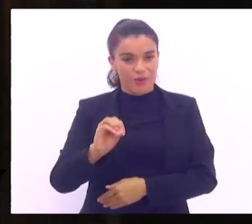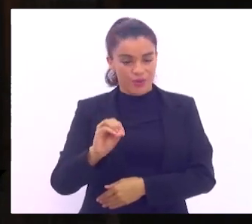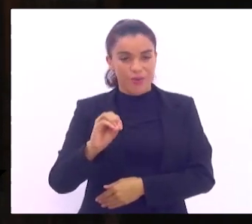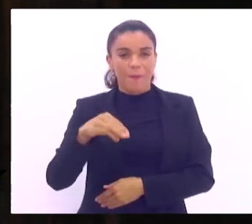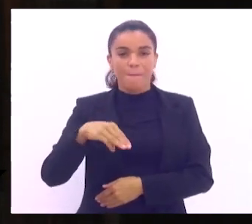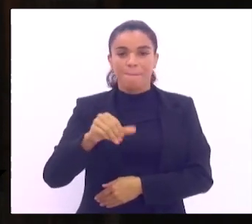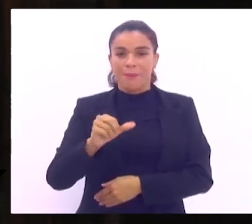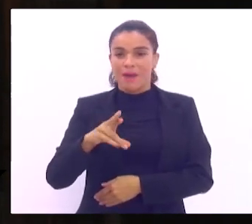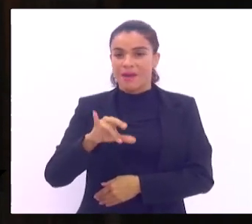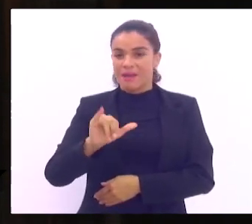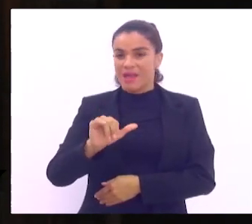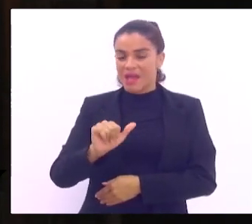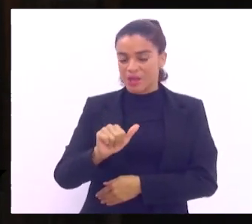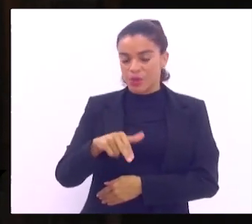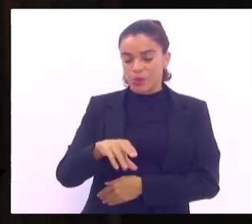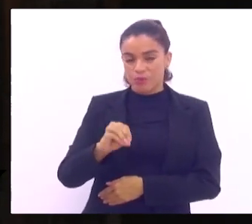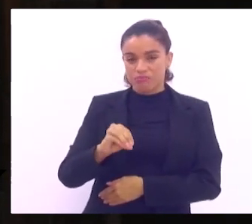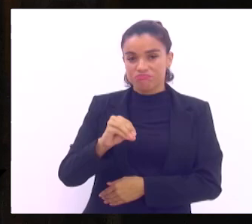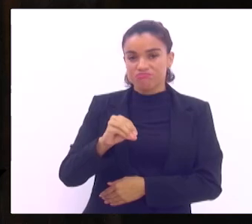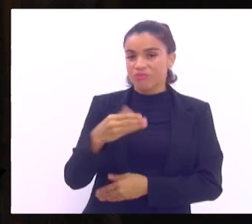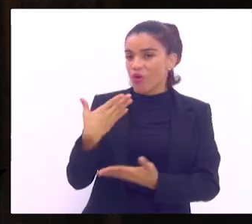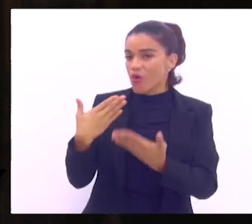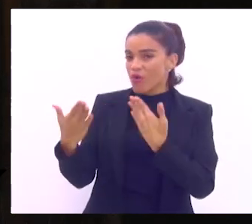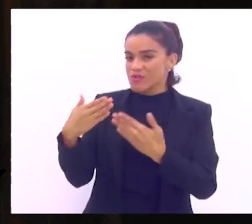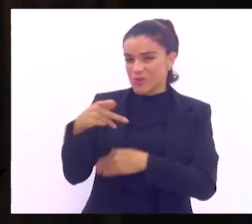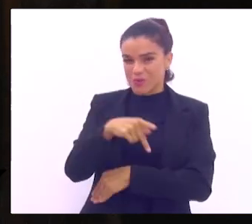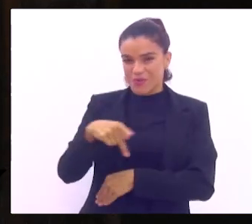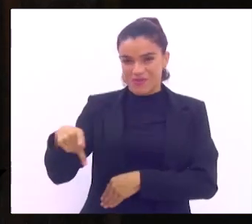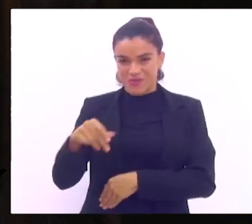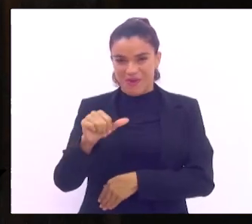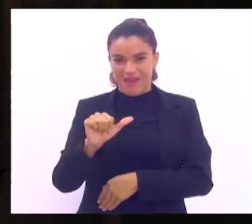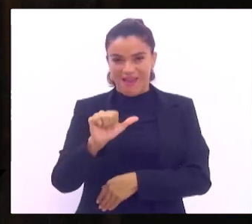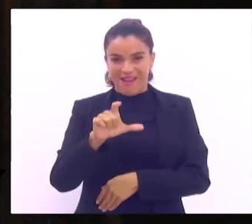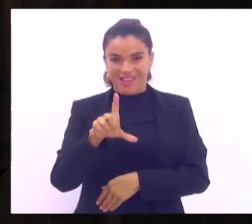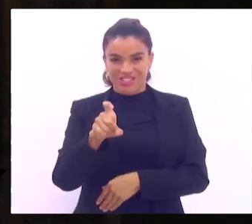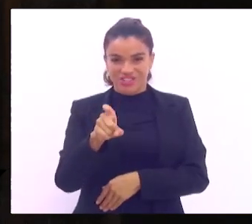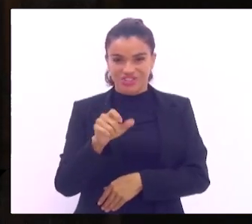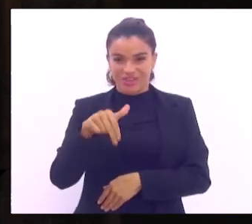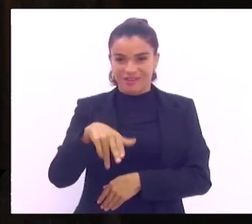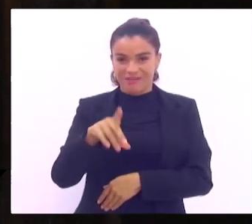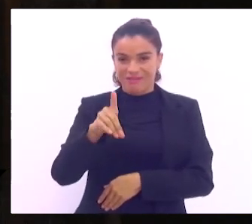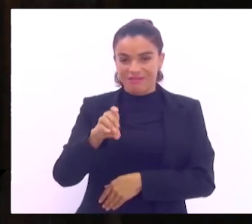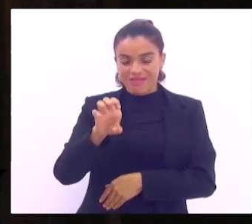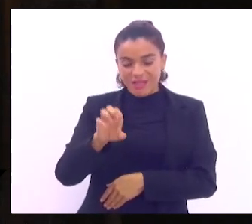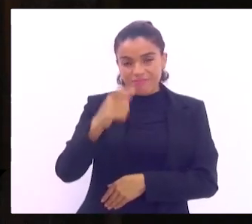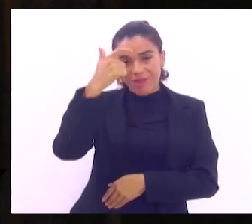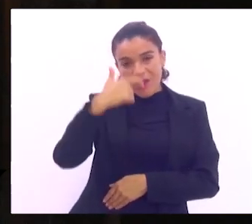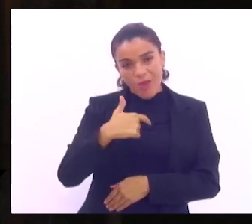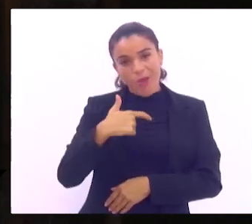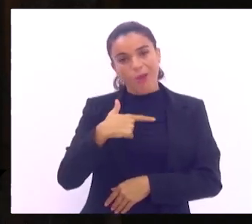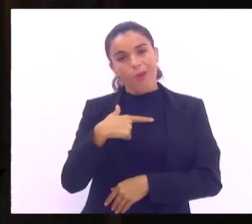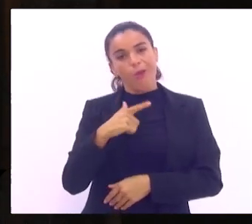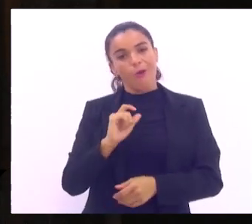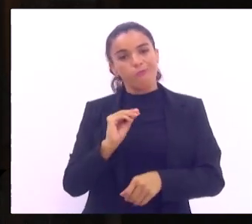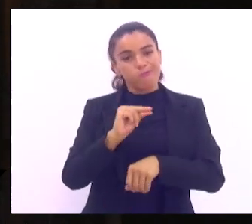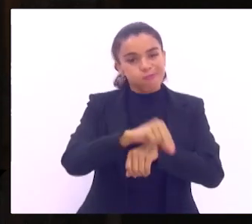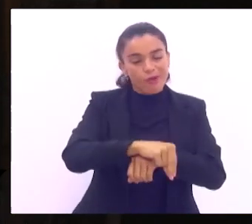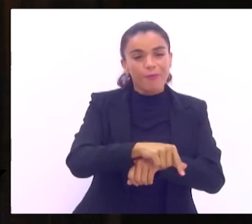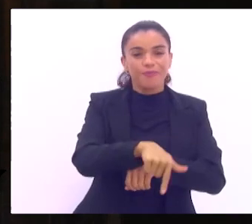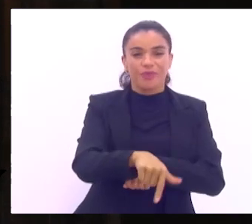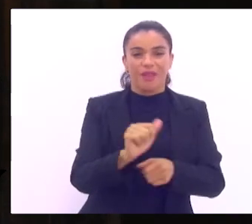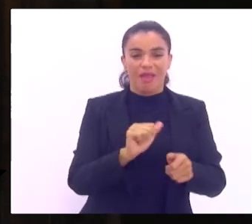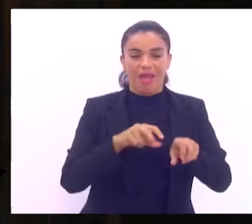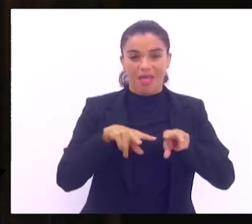professor Alexandre para que eu pudesse fazer o atletismo. E ali eu passei para a professora Mário, professor